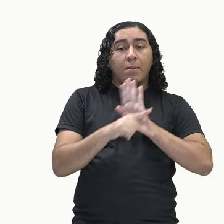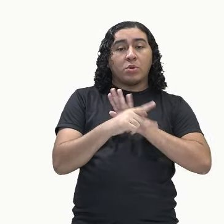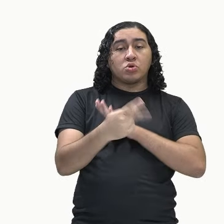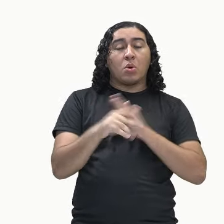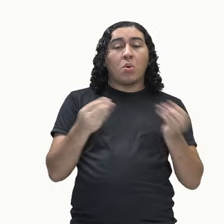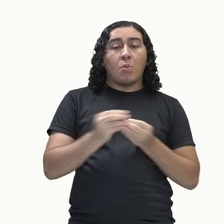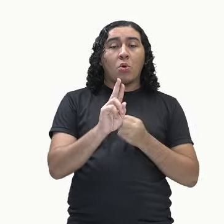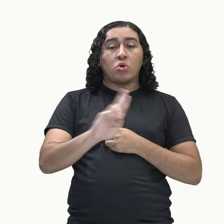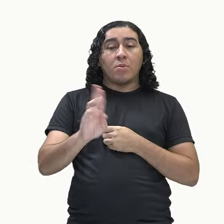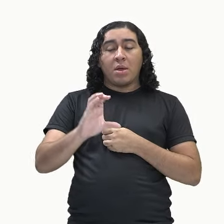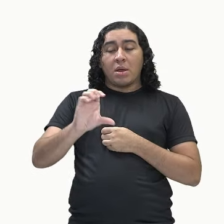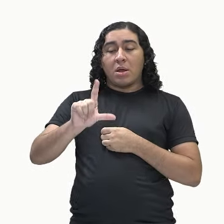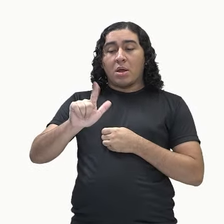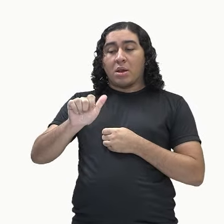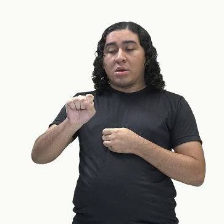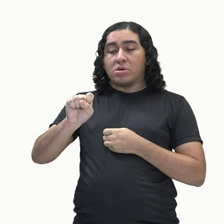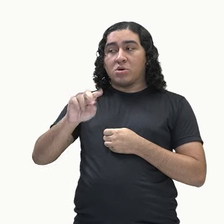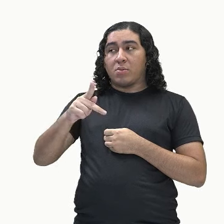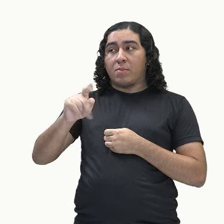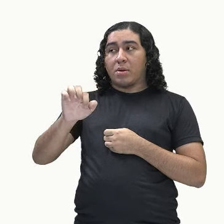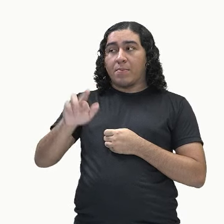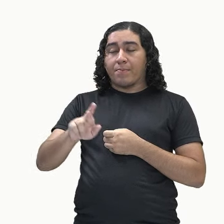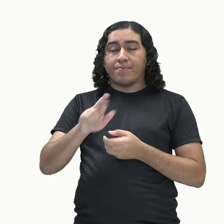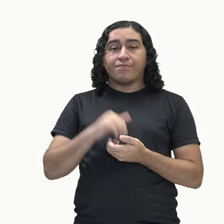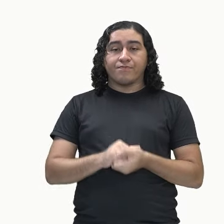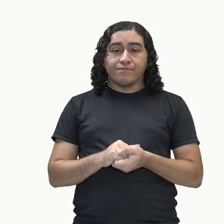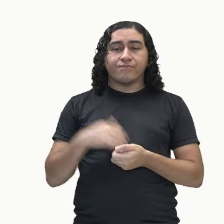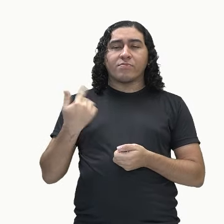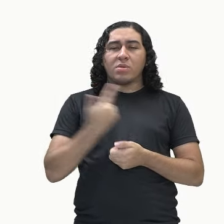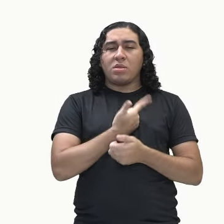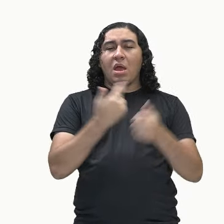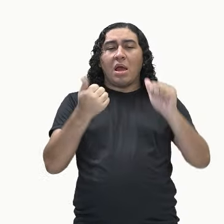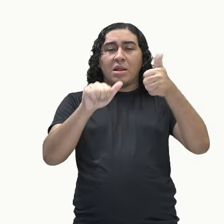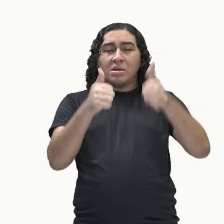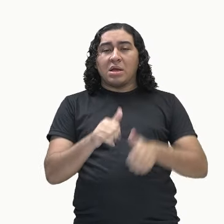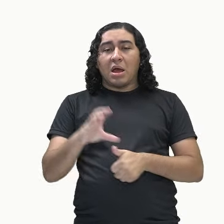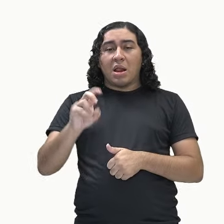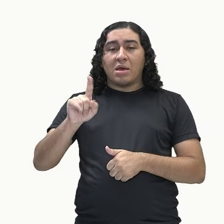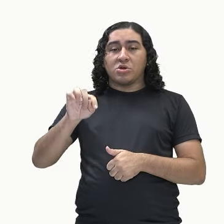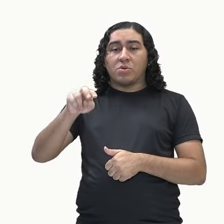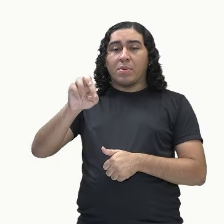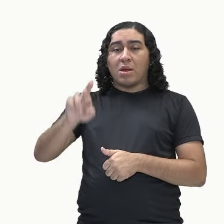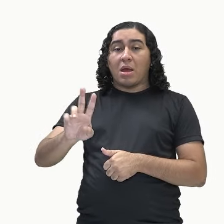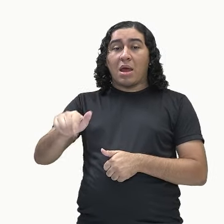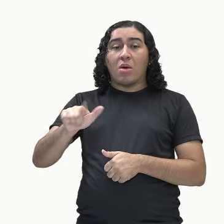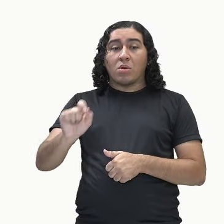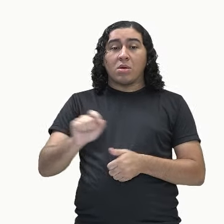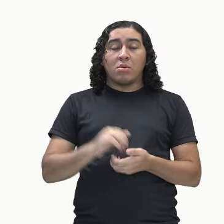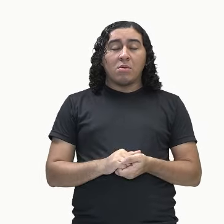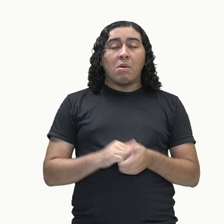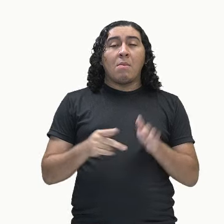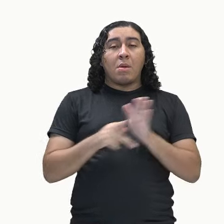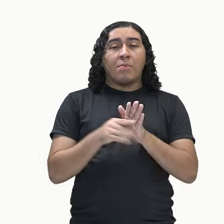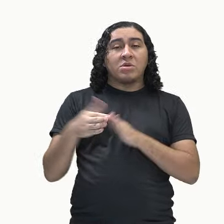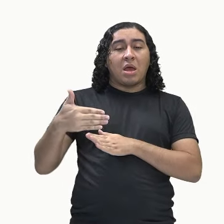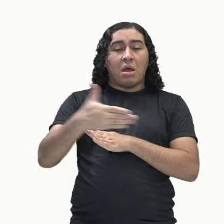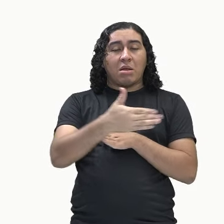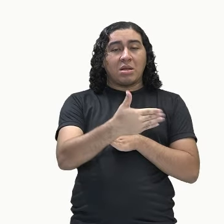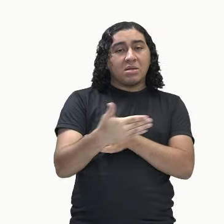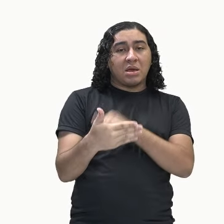de claspe. A gente vai observar que claspe está relacionado com uma das nadadeiras, a